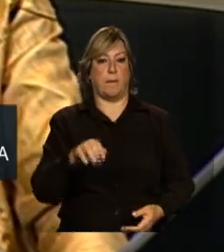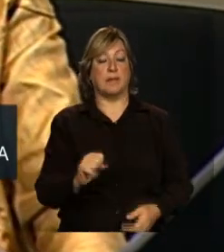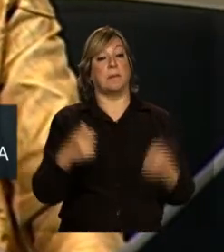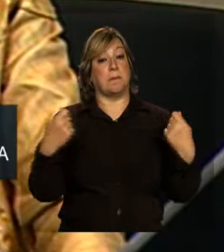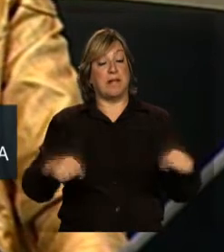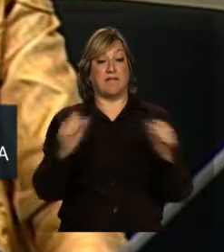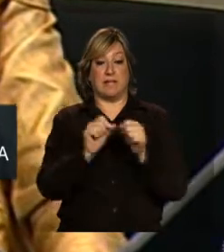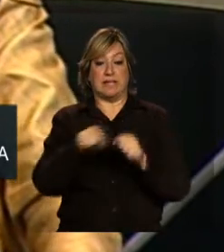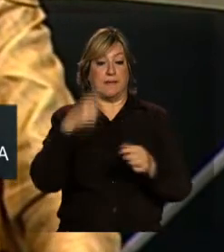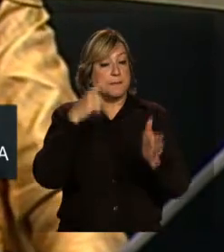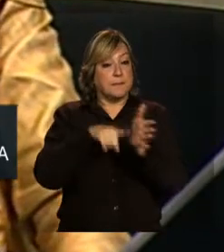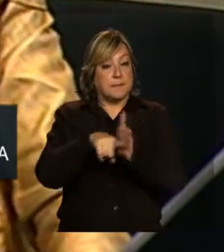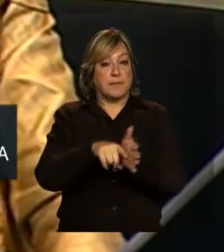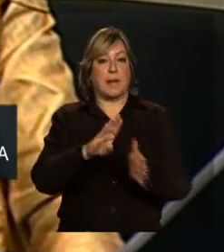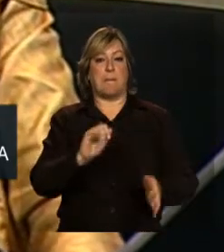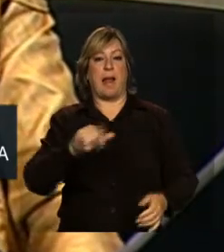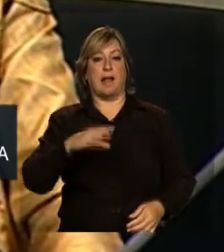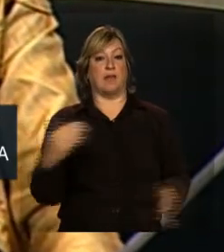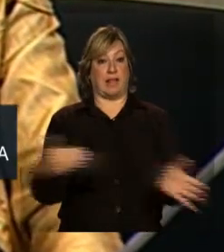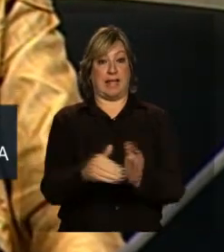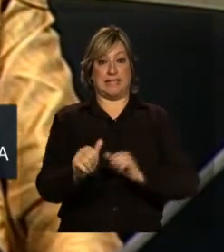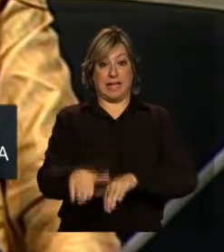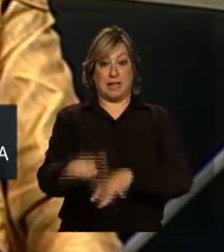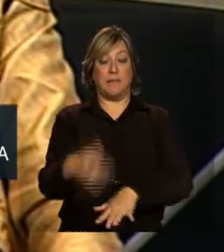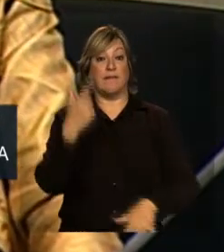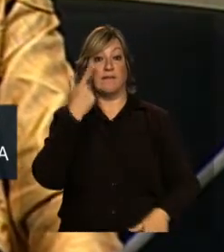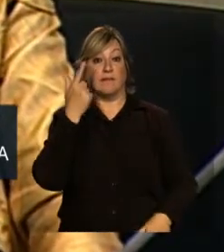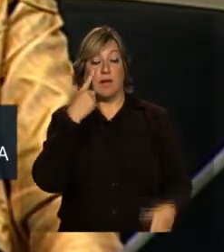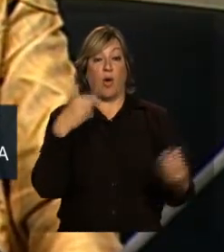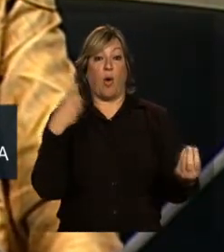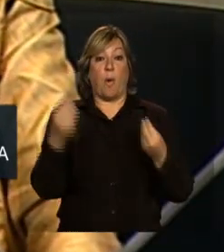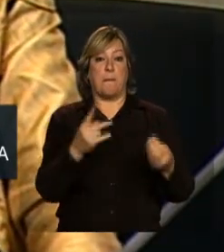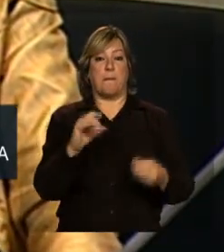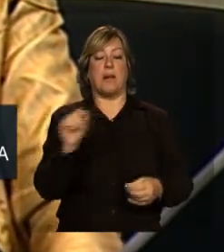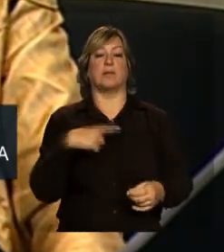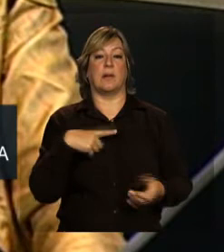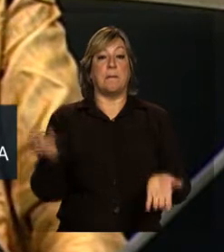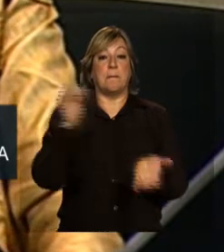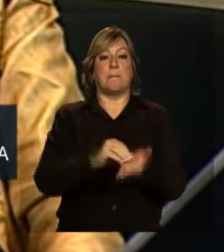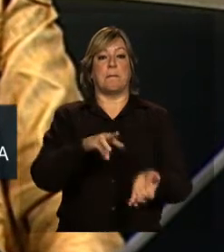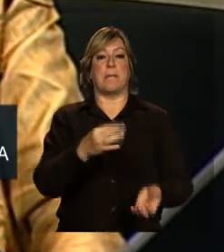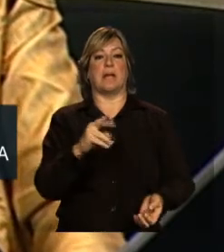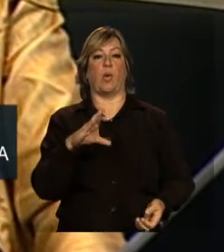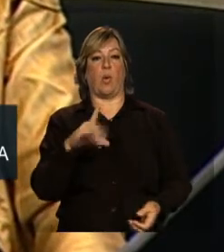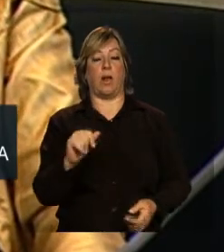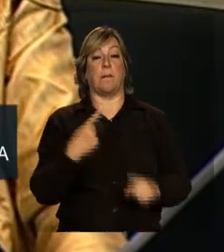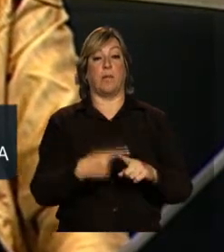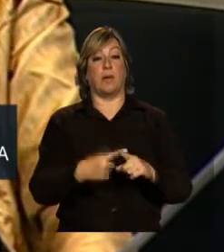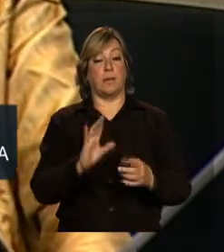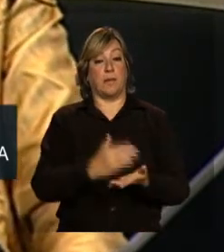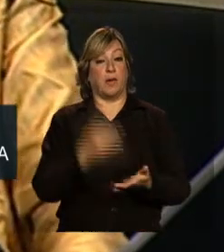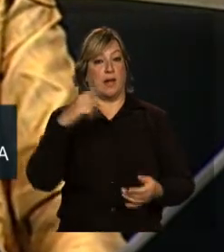até setembro para ter um dado preciso de matrícula. Por quê? Porque, a princípio, as pessoas se